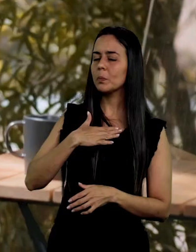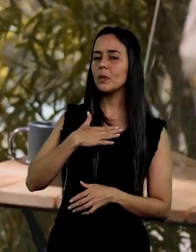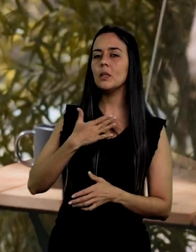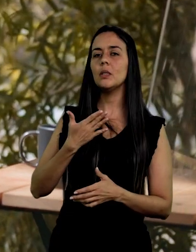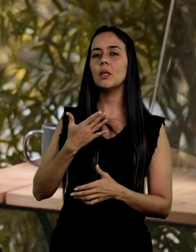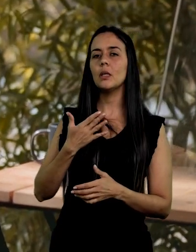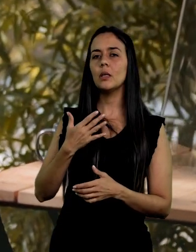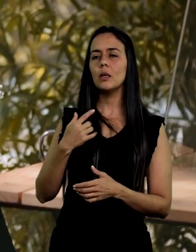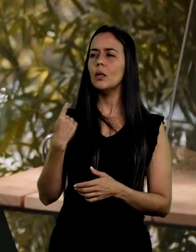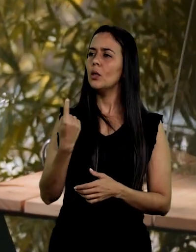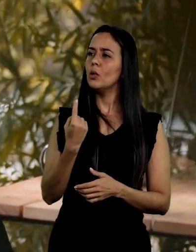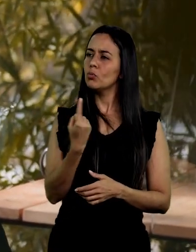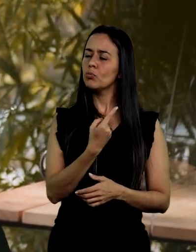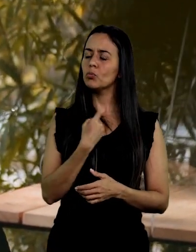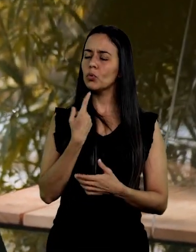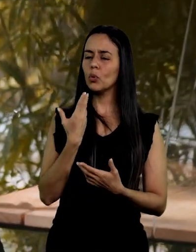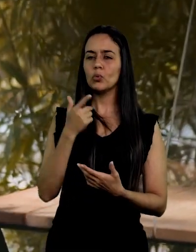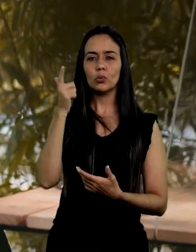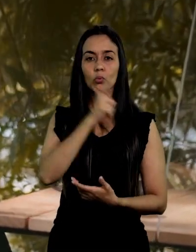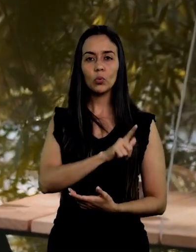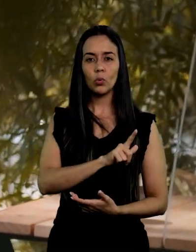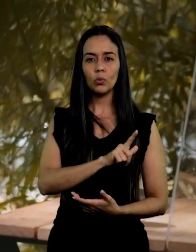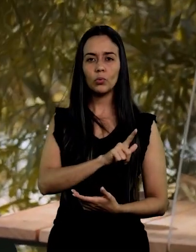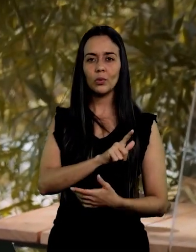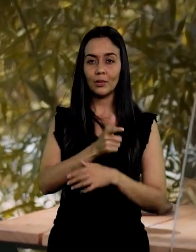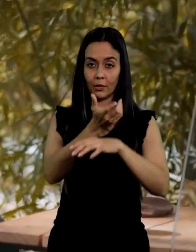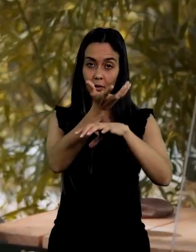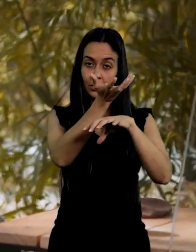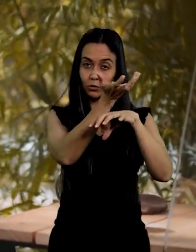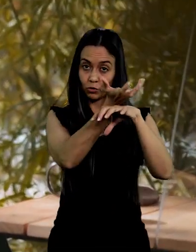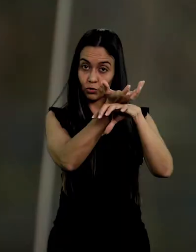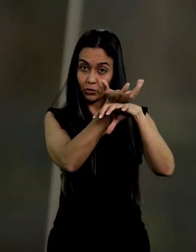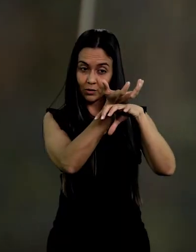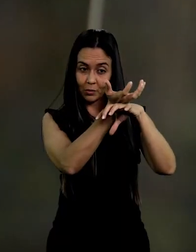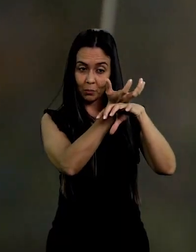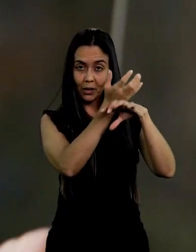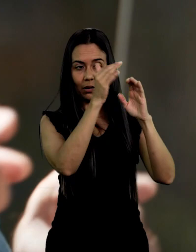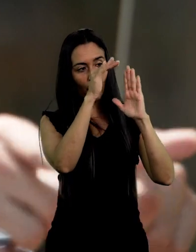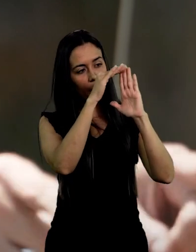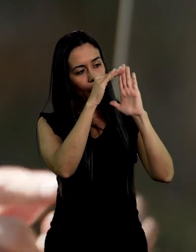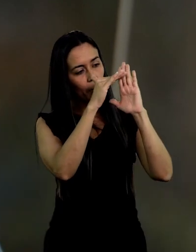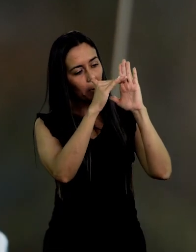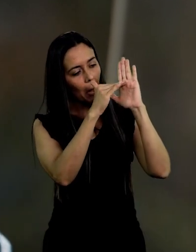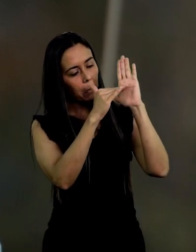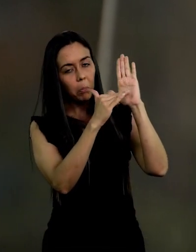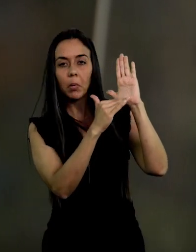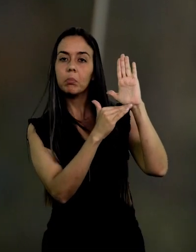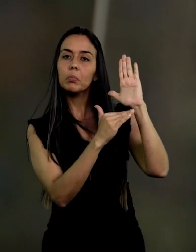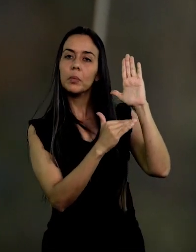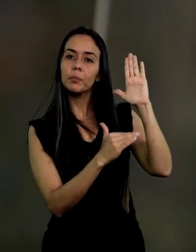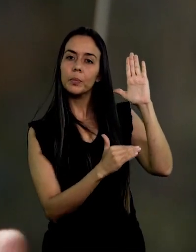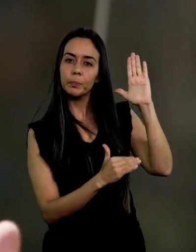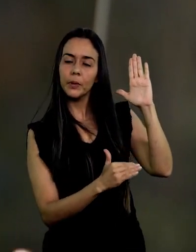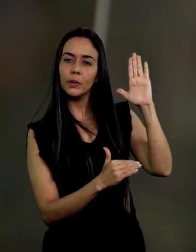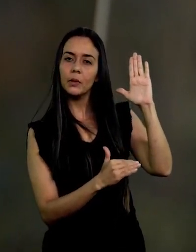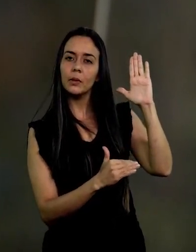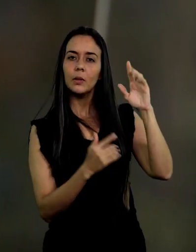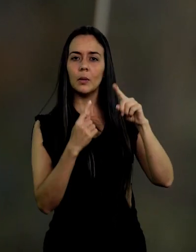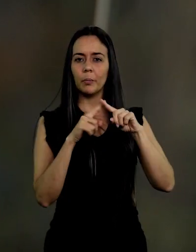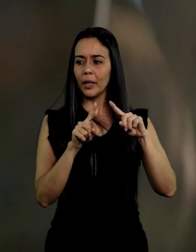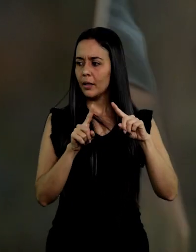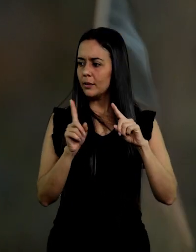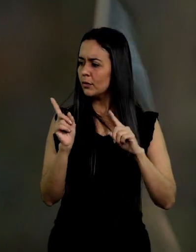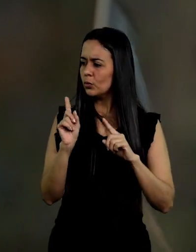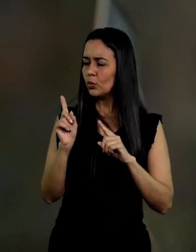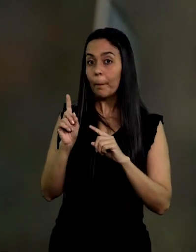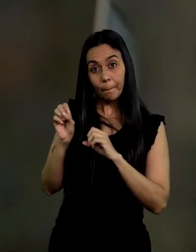poder conceber, assim, as disciplinas, ao invés de ser um pretexto para esse tipo de domesticação de